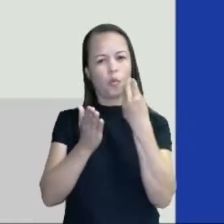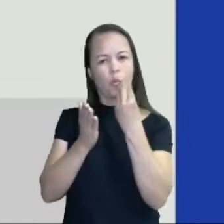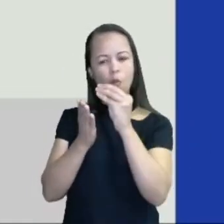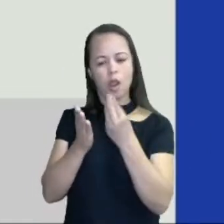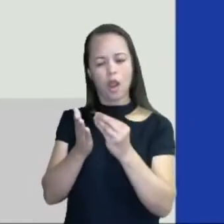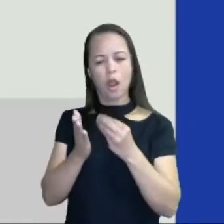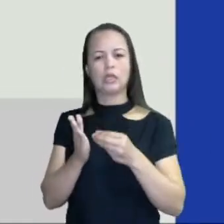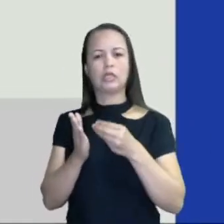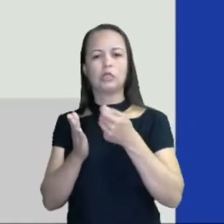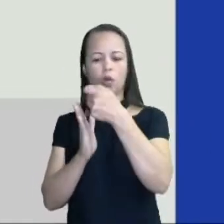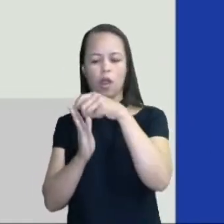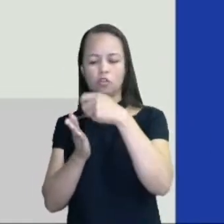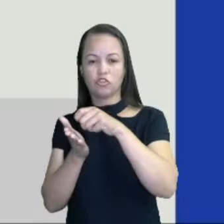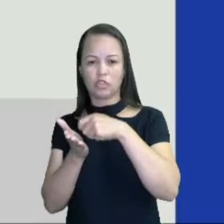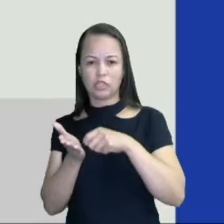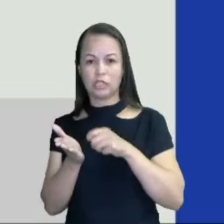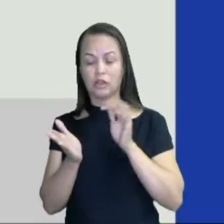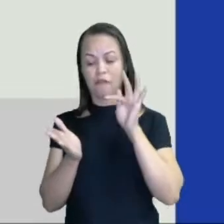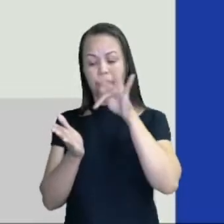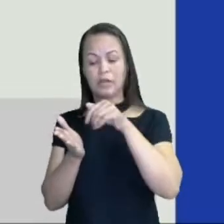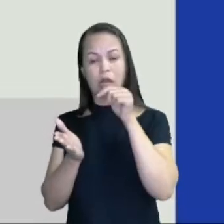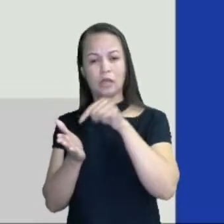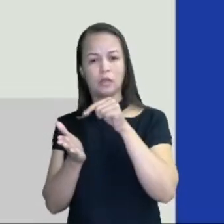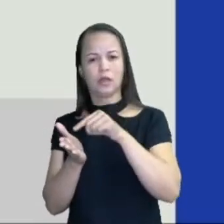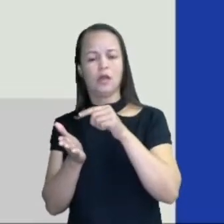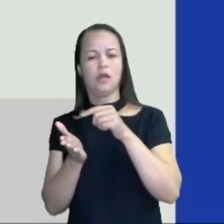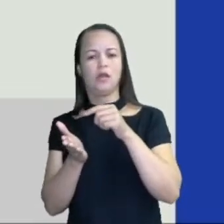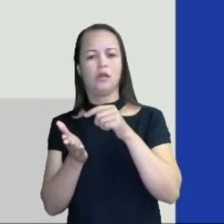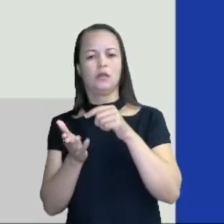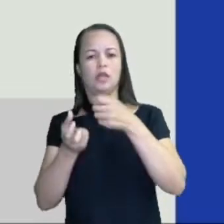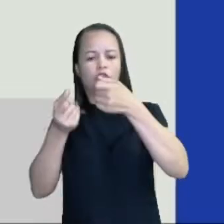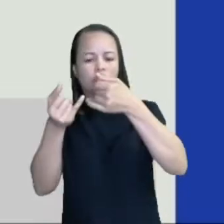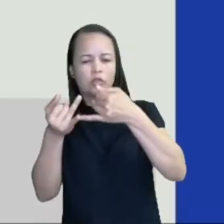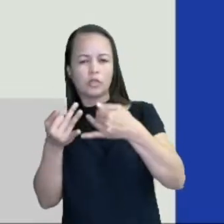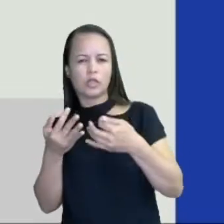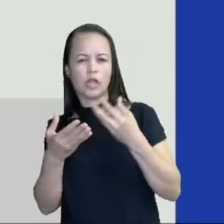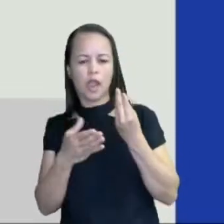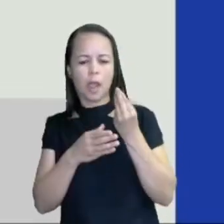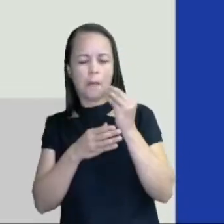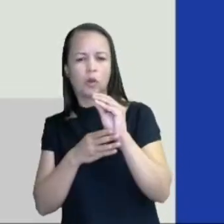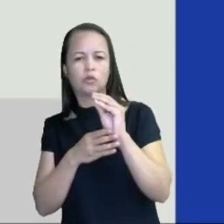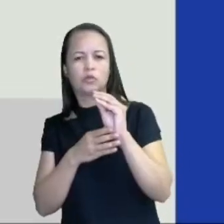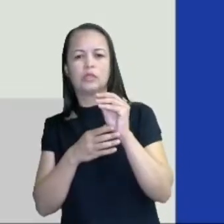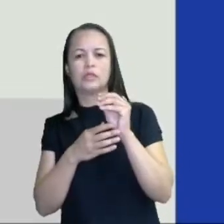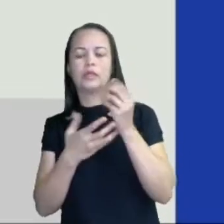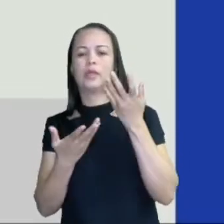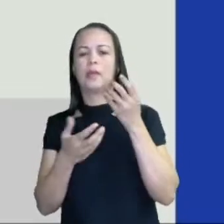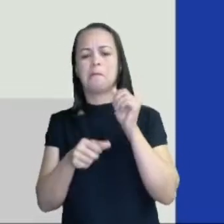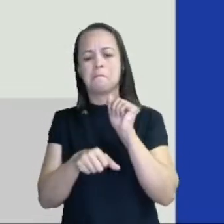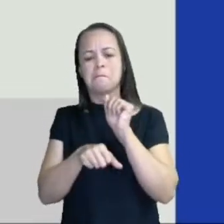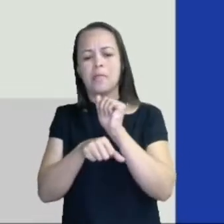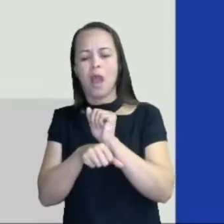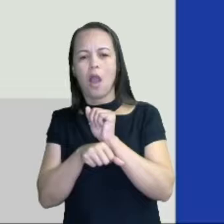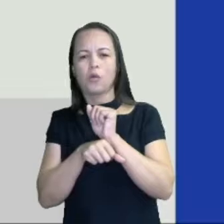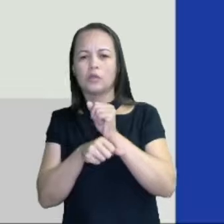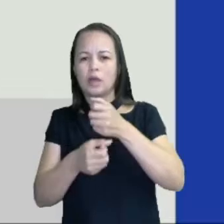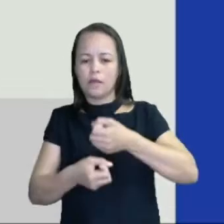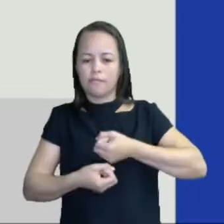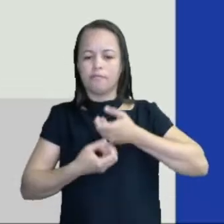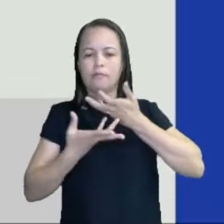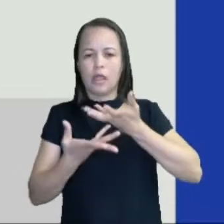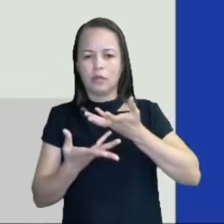Dentre de suas finalidades está a de reproduzir pausas e